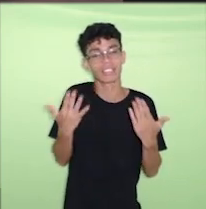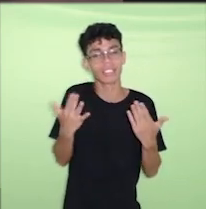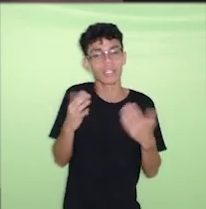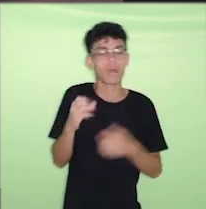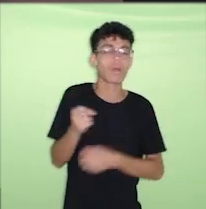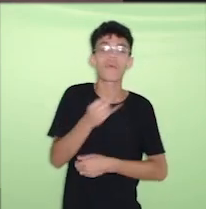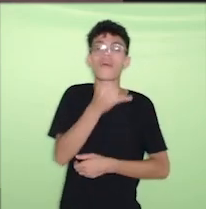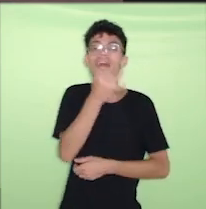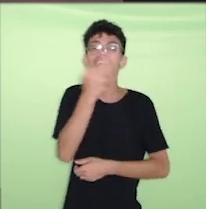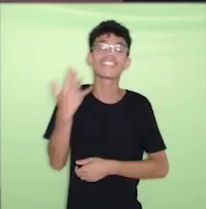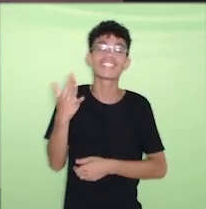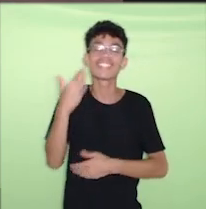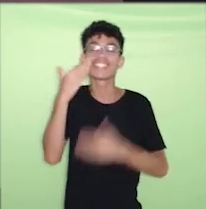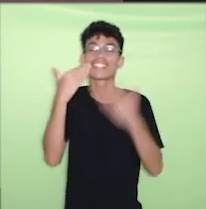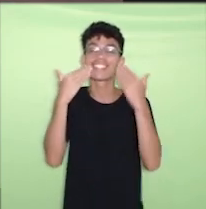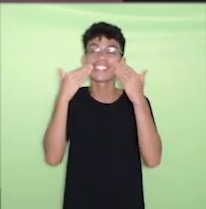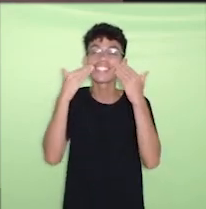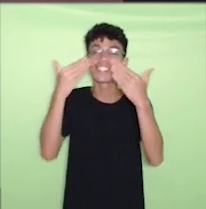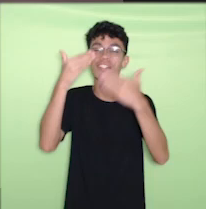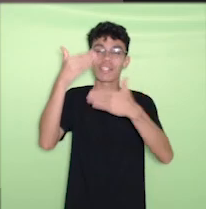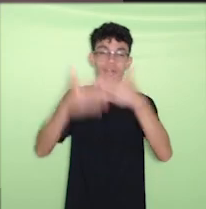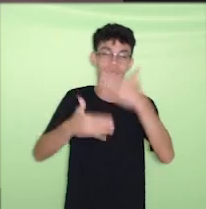Quais são essas presenças?